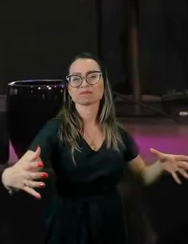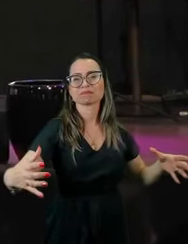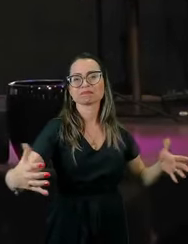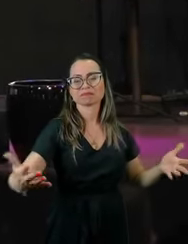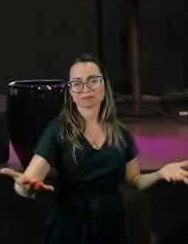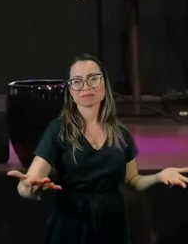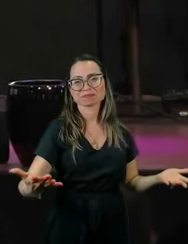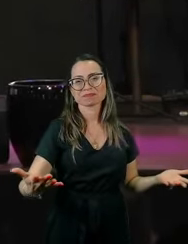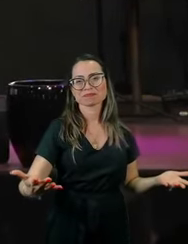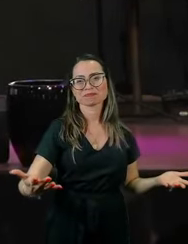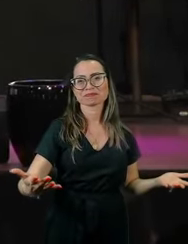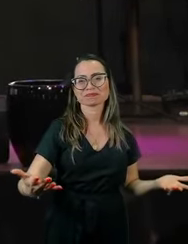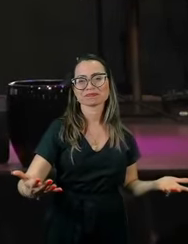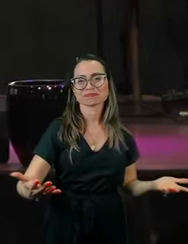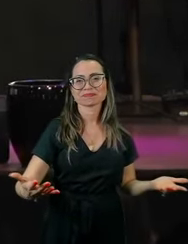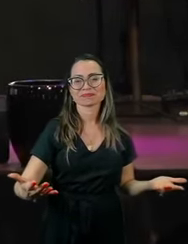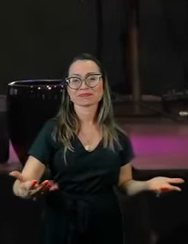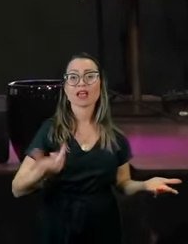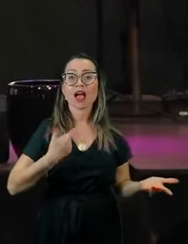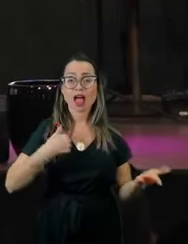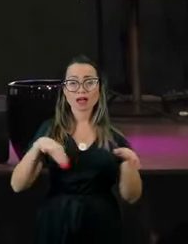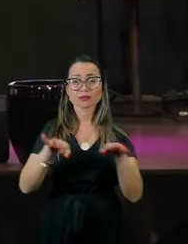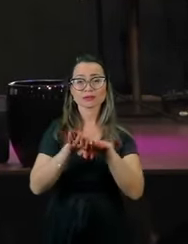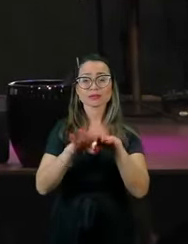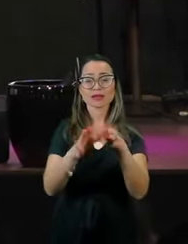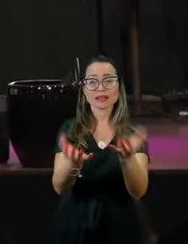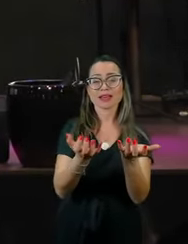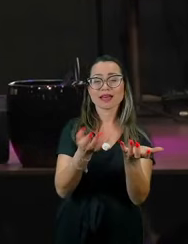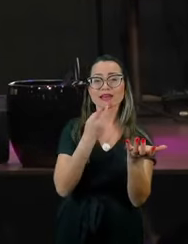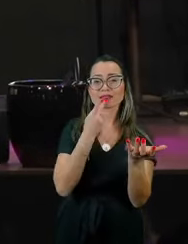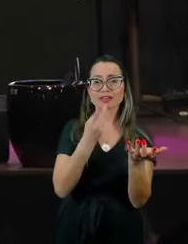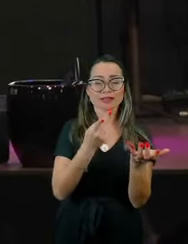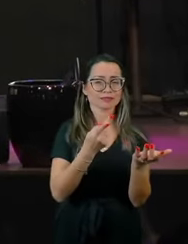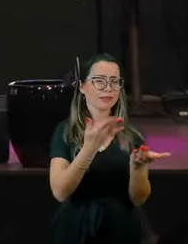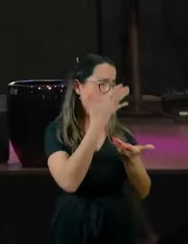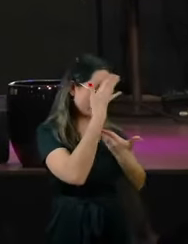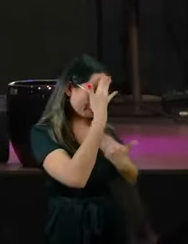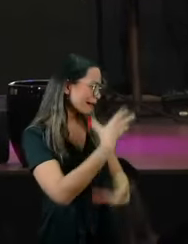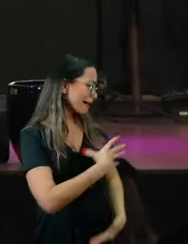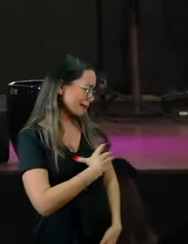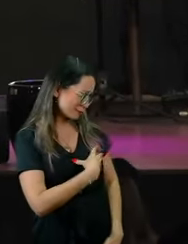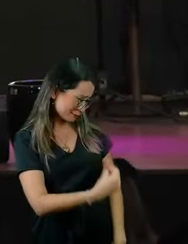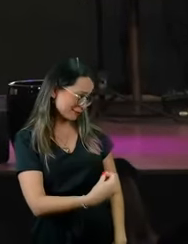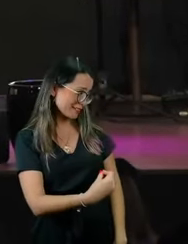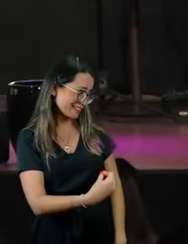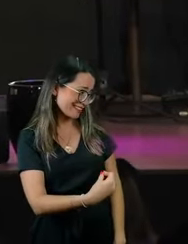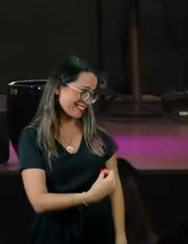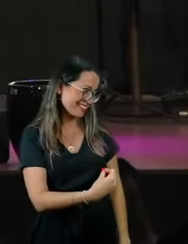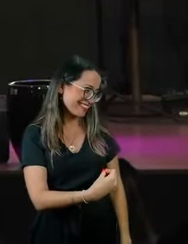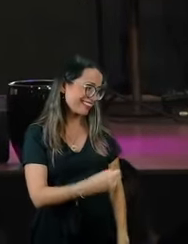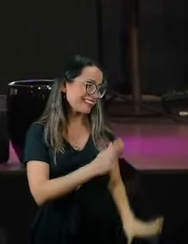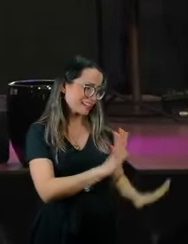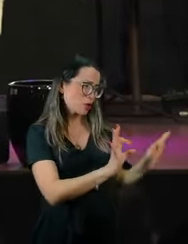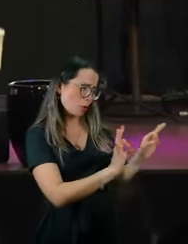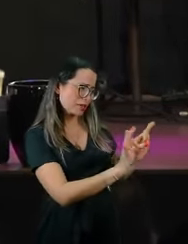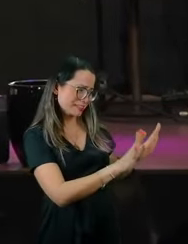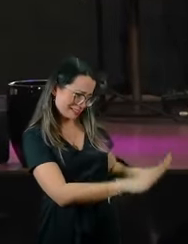Bom, mas eu também quero falar. Obrigado, filha. Deixa eu deixar esse. Deixa montadinho aqui no chão.